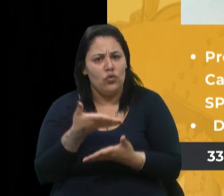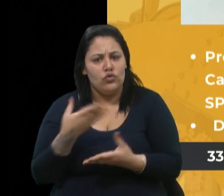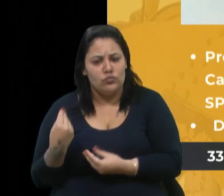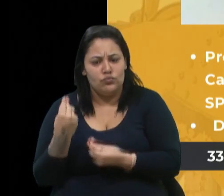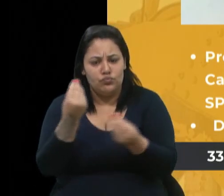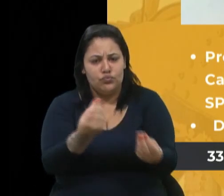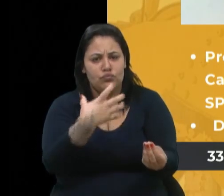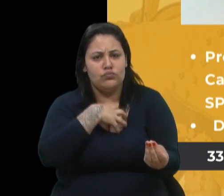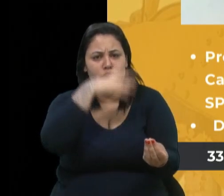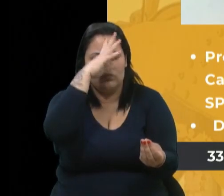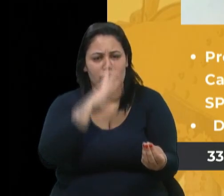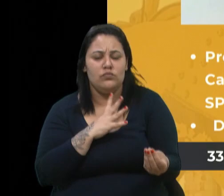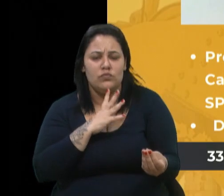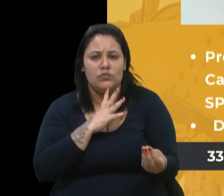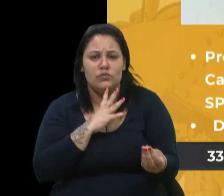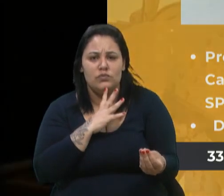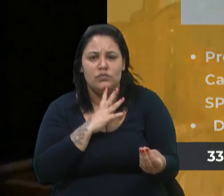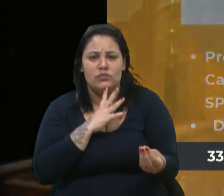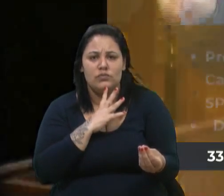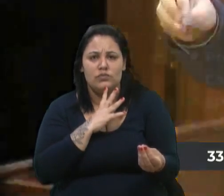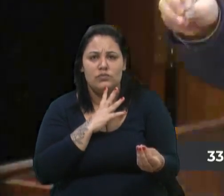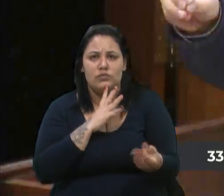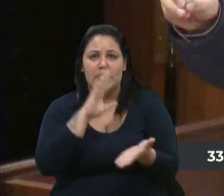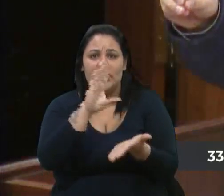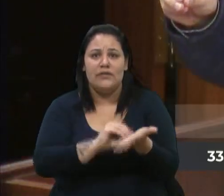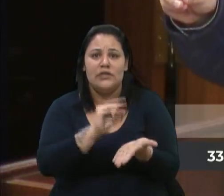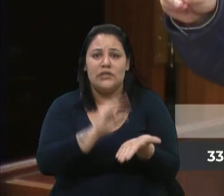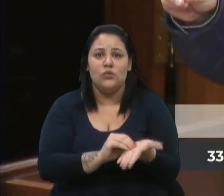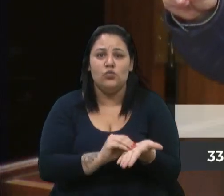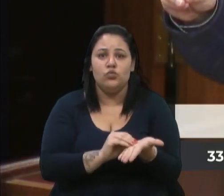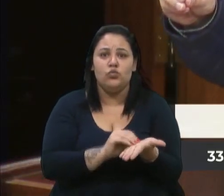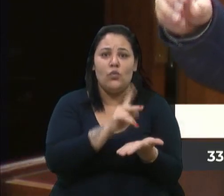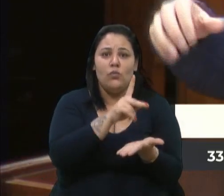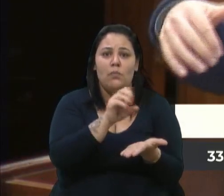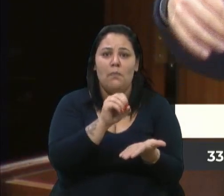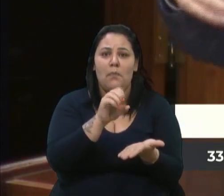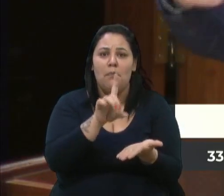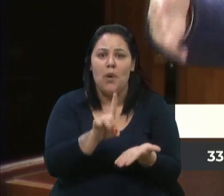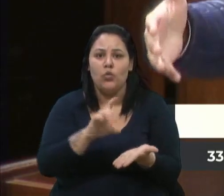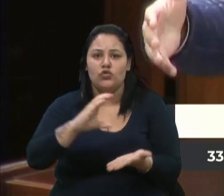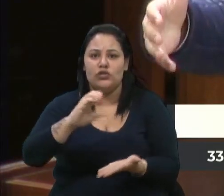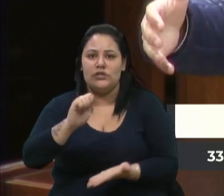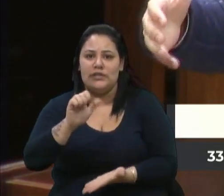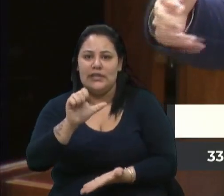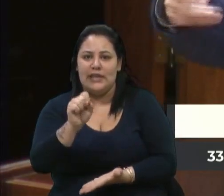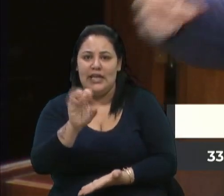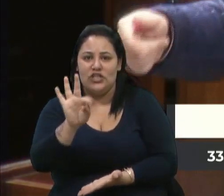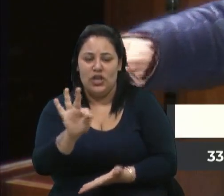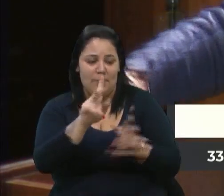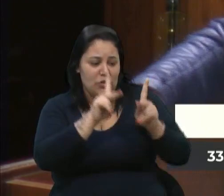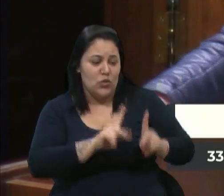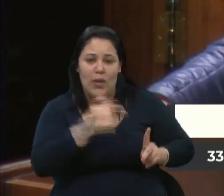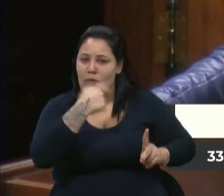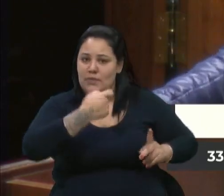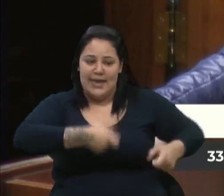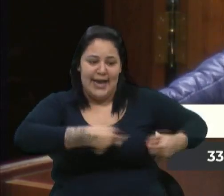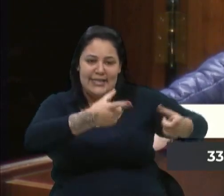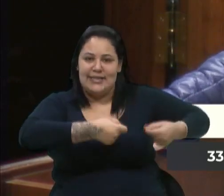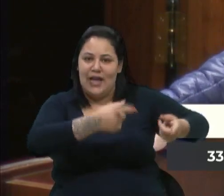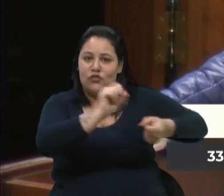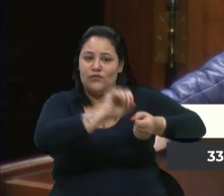gratuita a gravação de podcasts. As pessoas não precisam gastar com isso. Tu faz a inscrição pelo